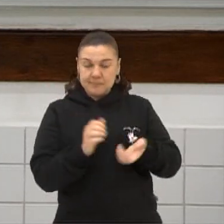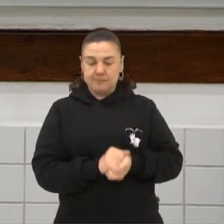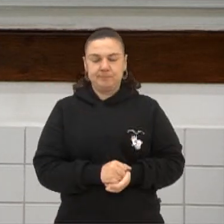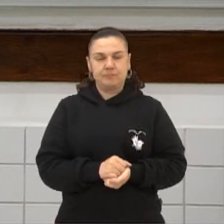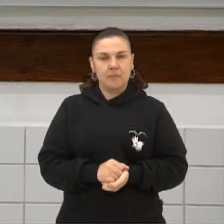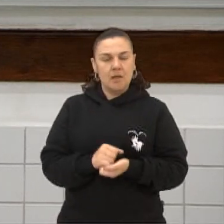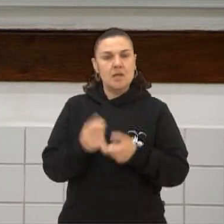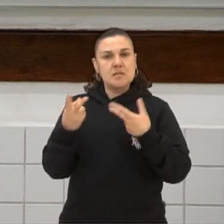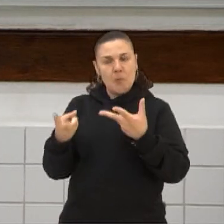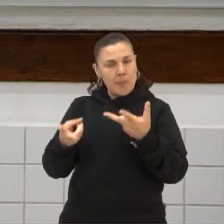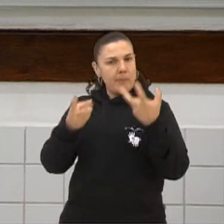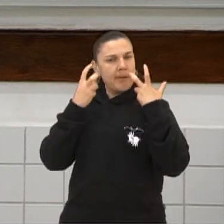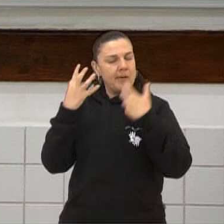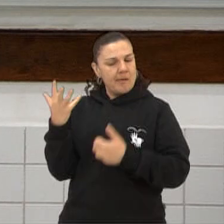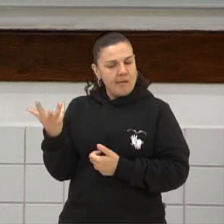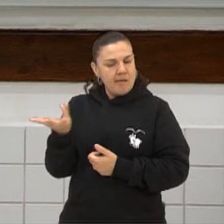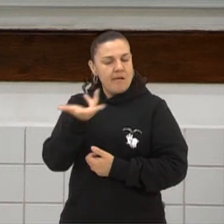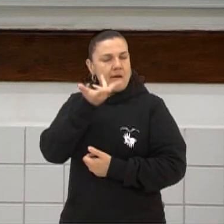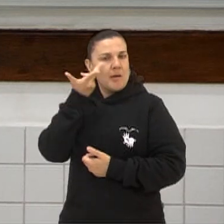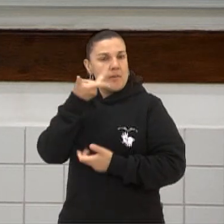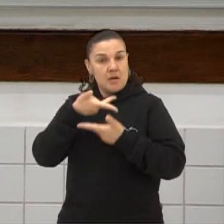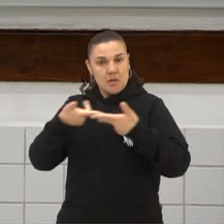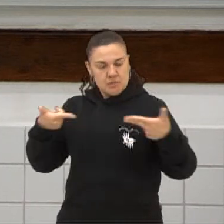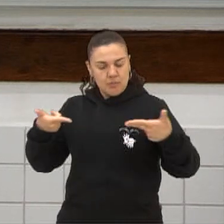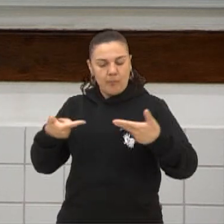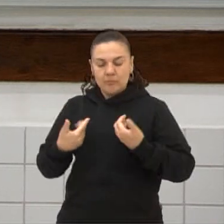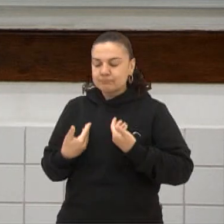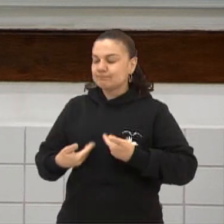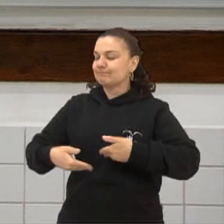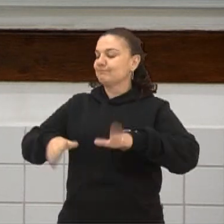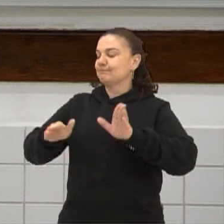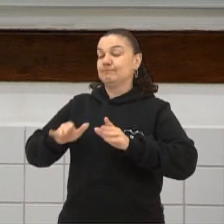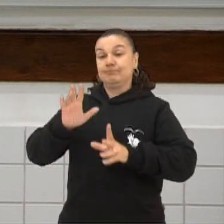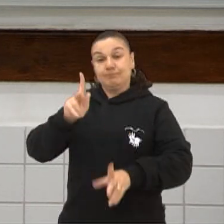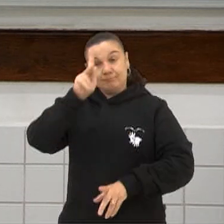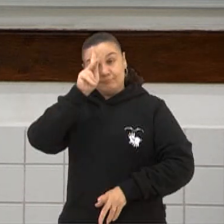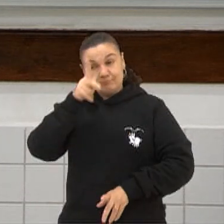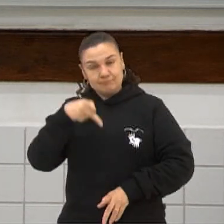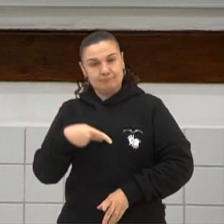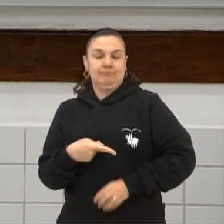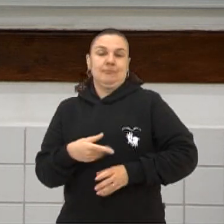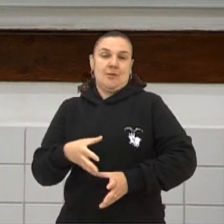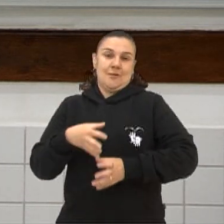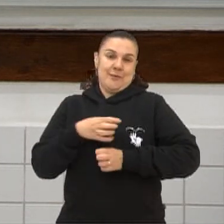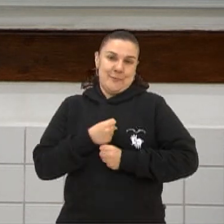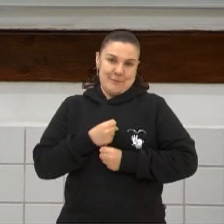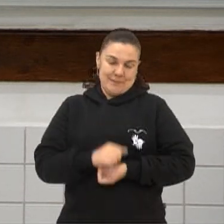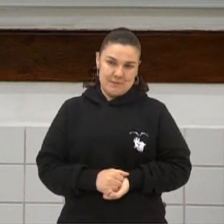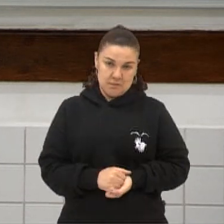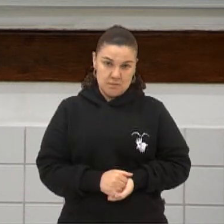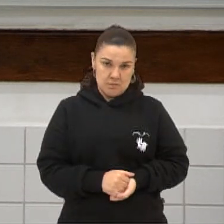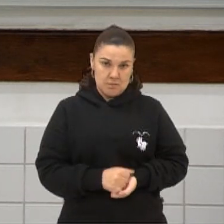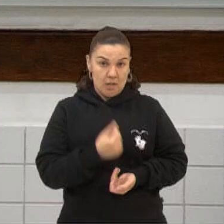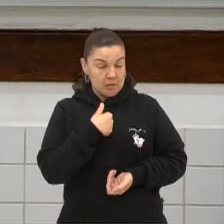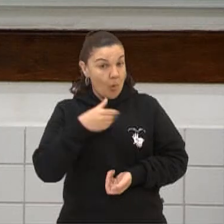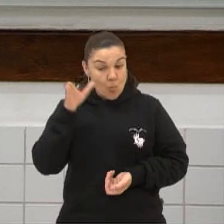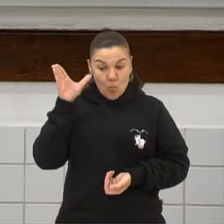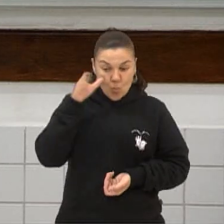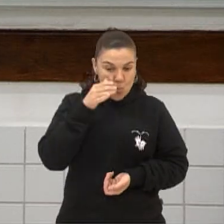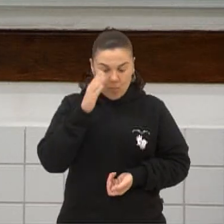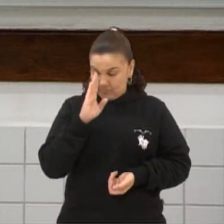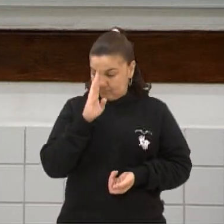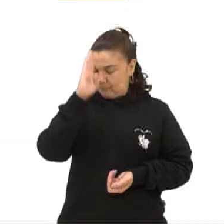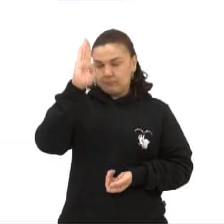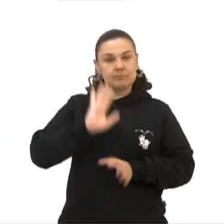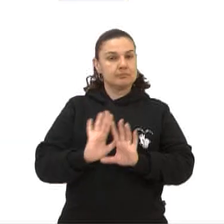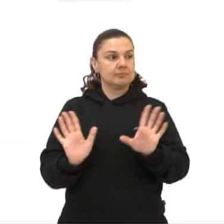a beleza das coisas, eu estou deixando de ser egoísta, de acordo com Schopenhauer. Eu estou deixando de colocar o meu interesse como privilégio.